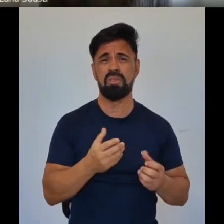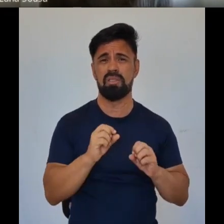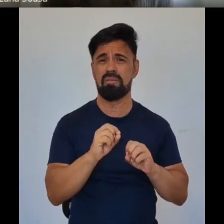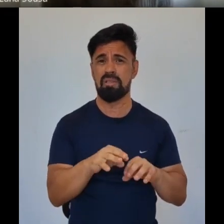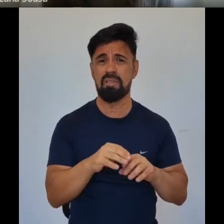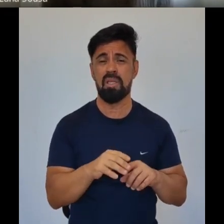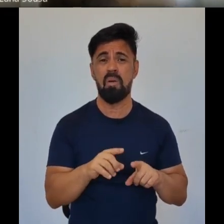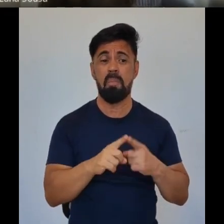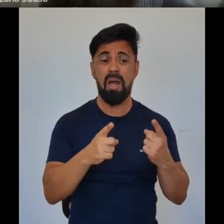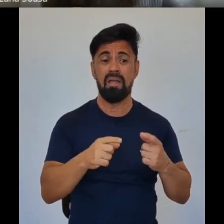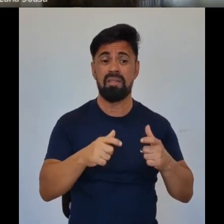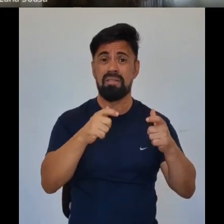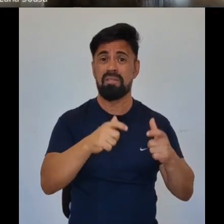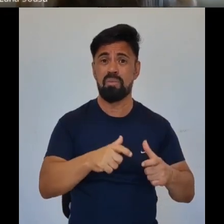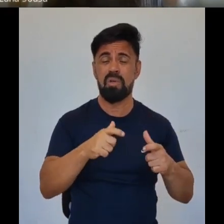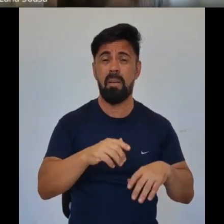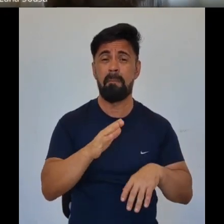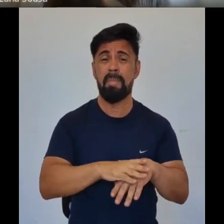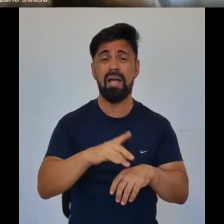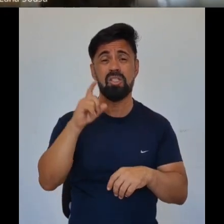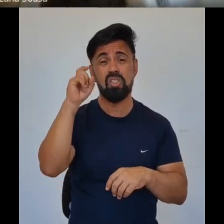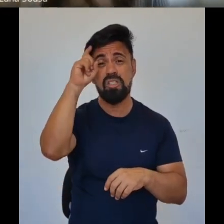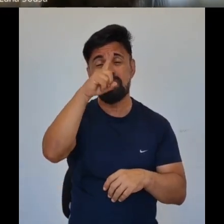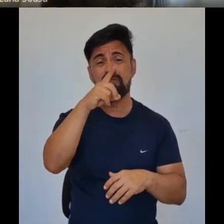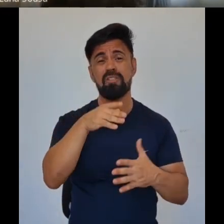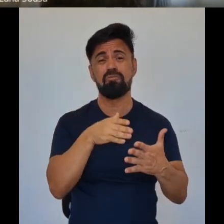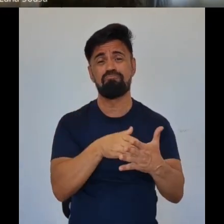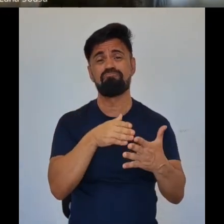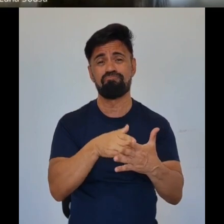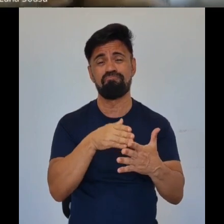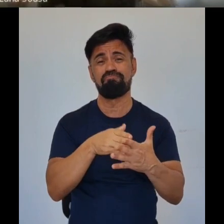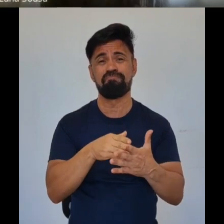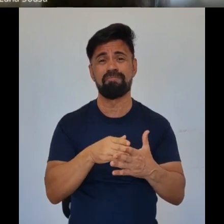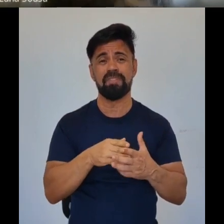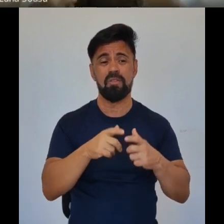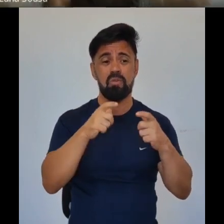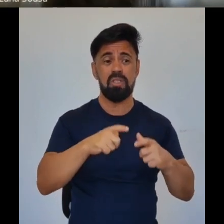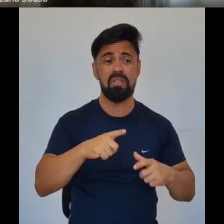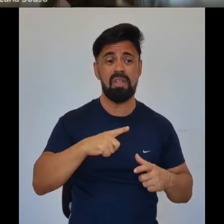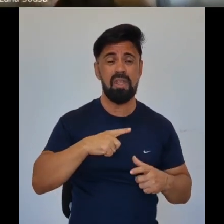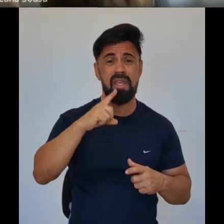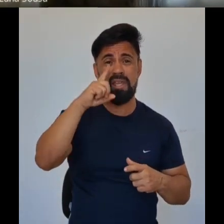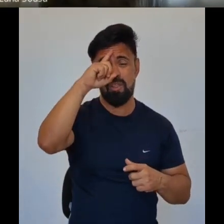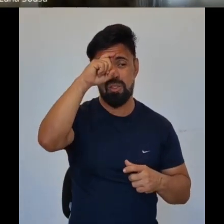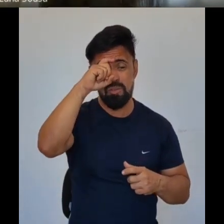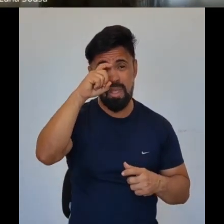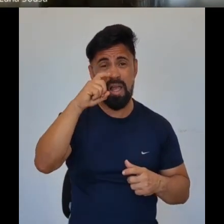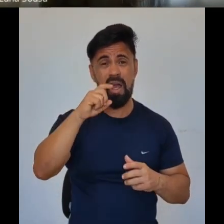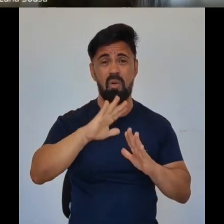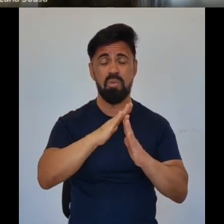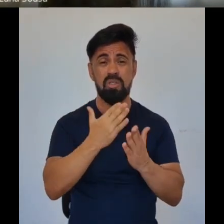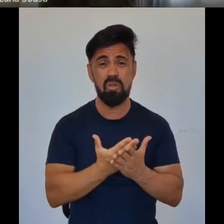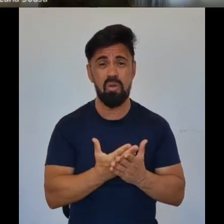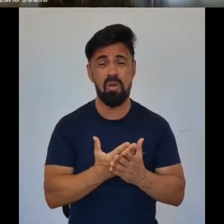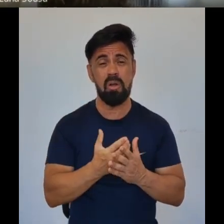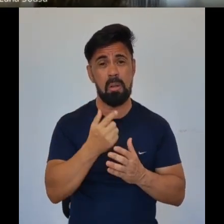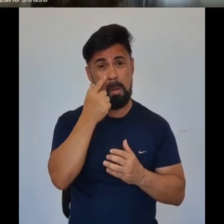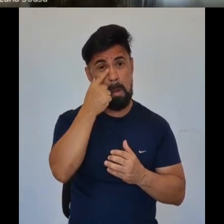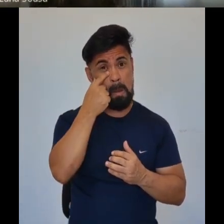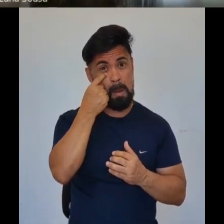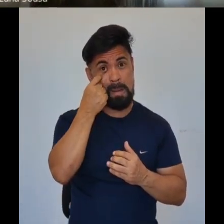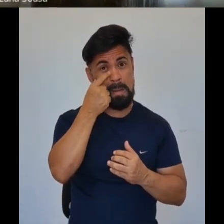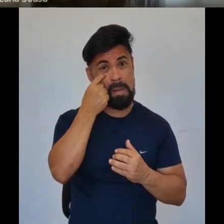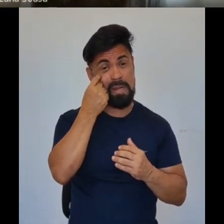favelas, eles, mais do que os outros, precisam de serviços públicos, de saúde, de educação, de assistência social. Mas